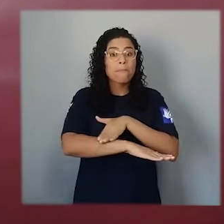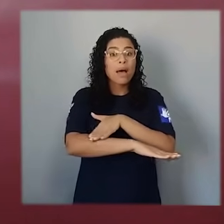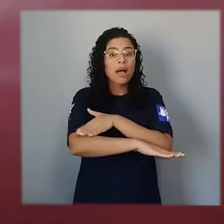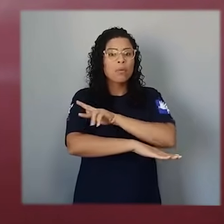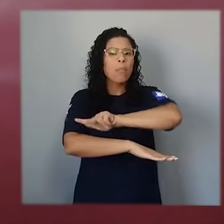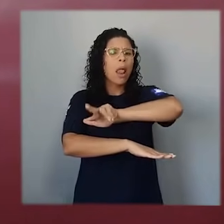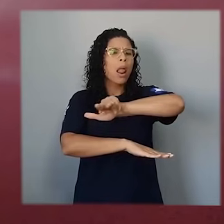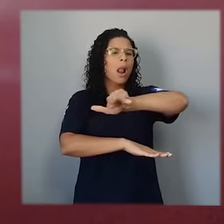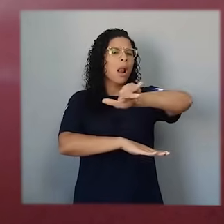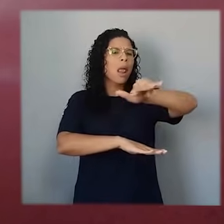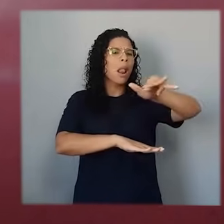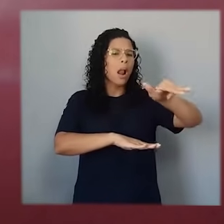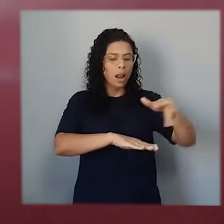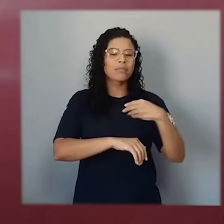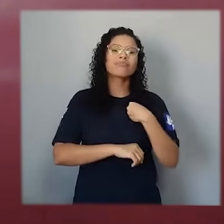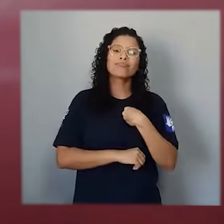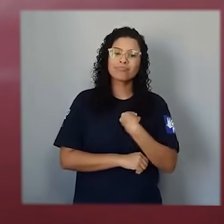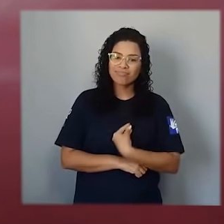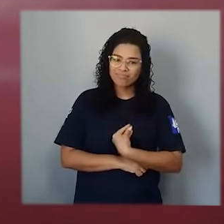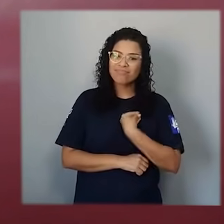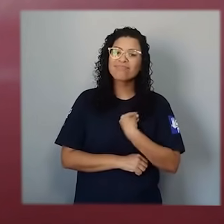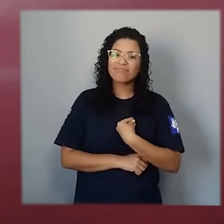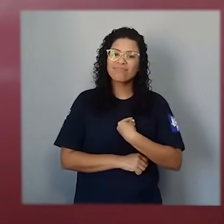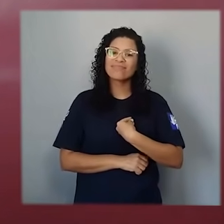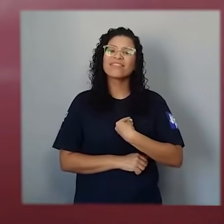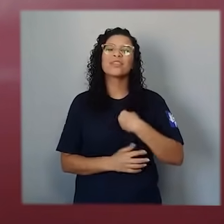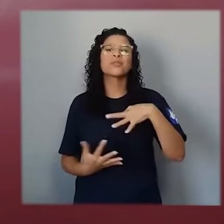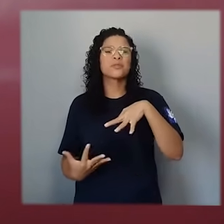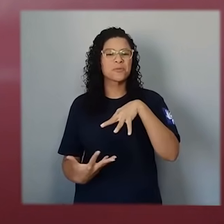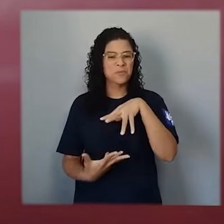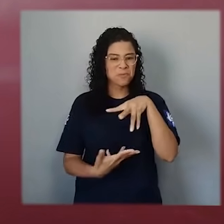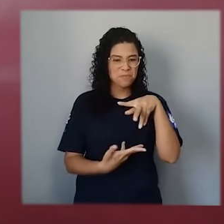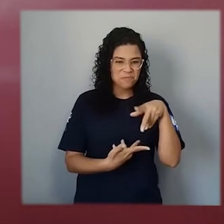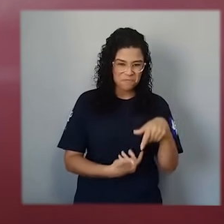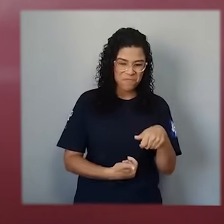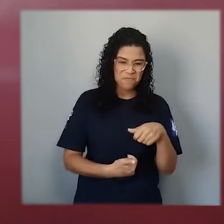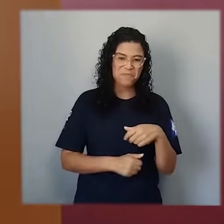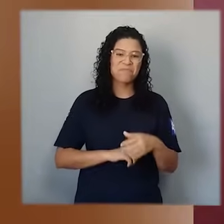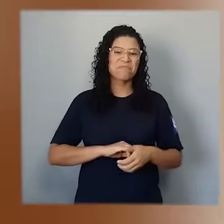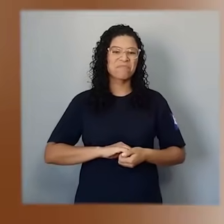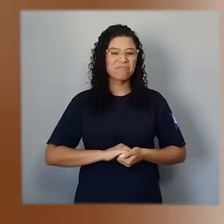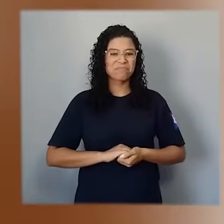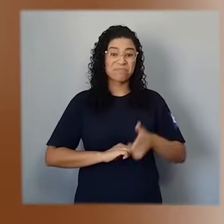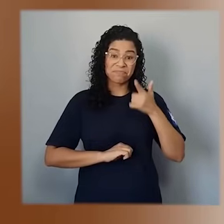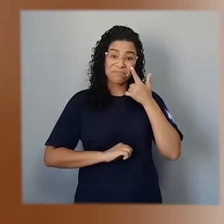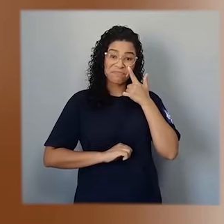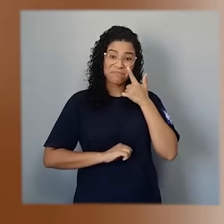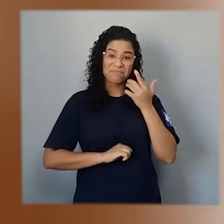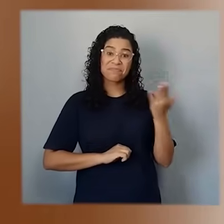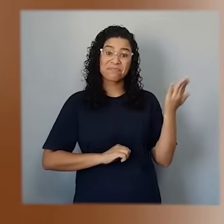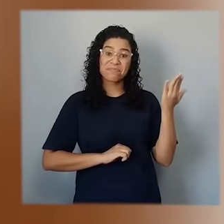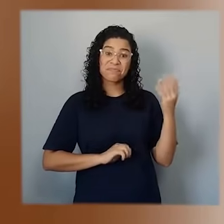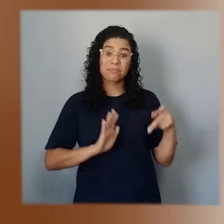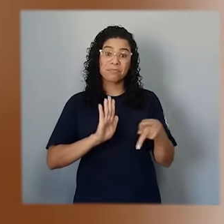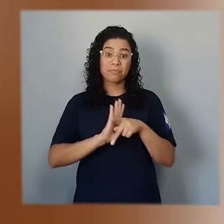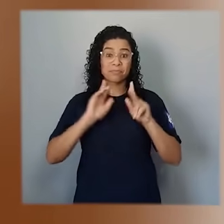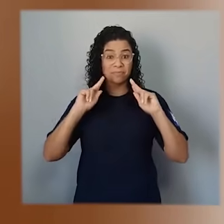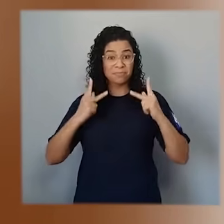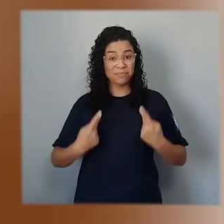a diversidade que existe no nosso mundo. Vamos ver? O arco-íris da pele